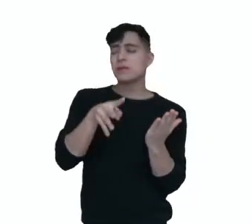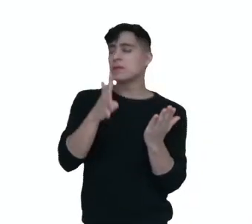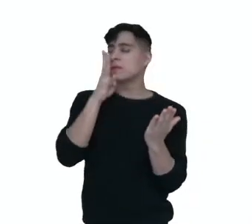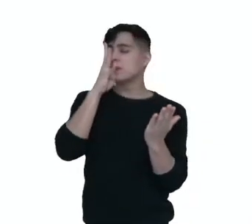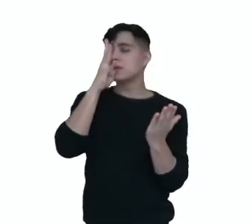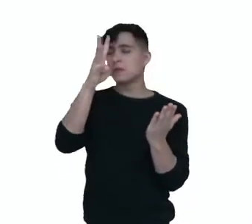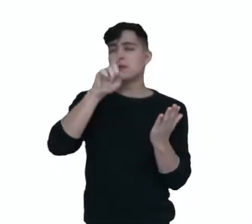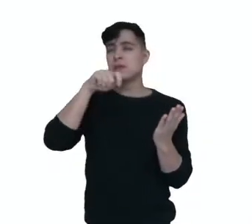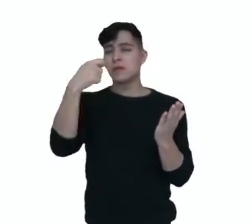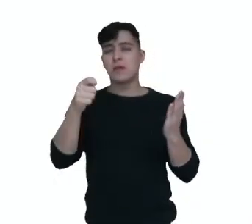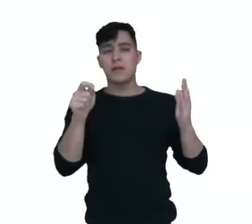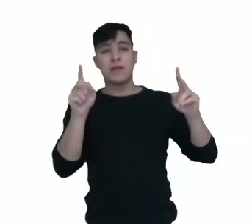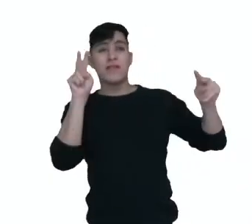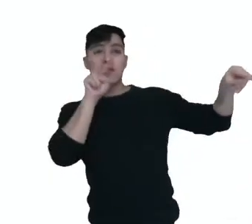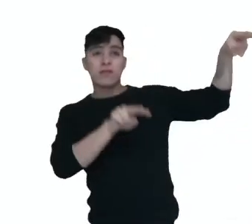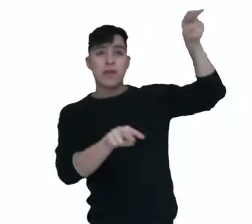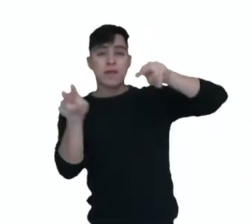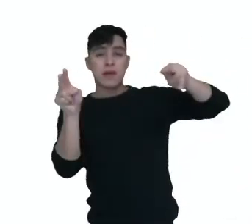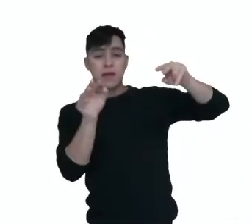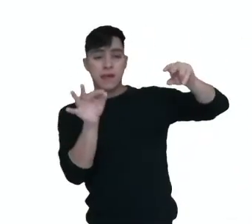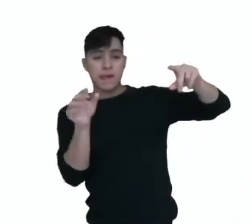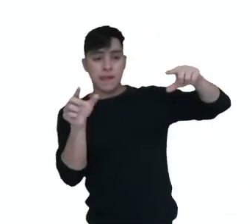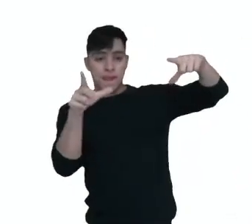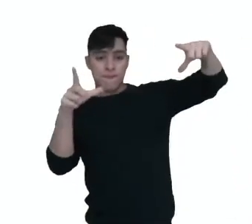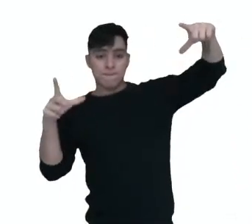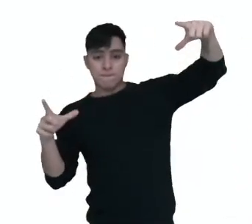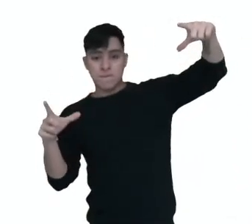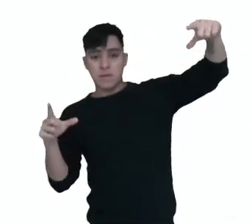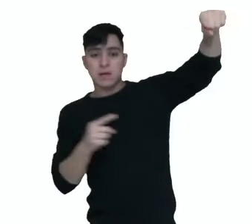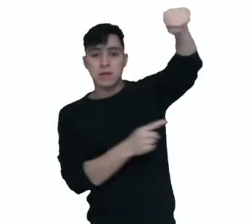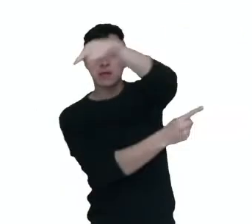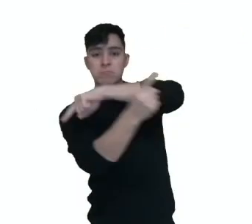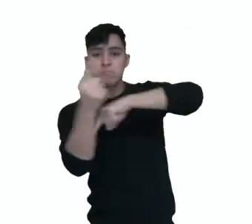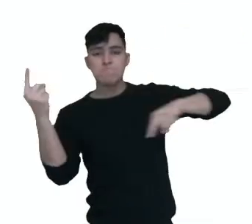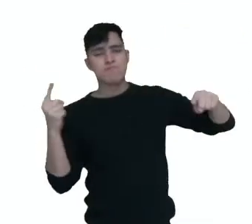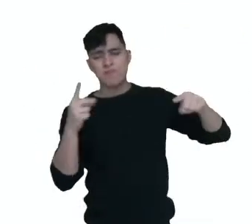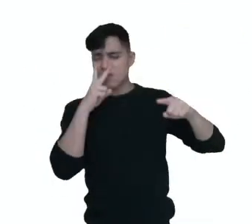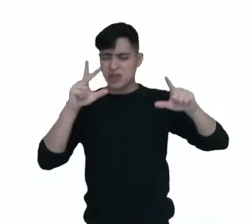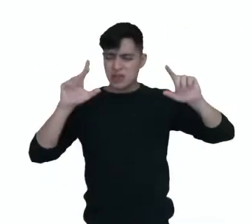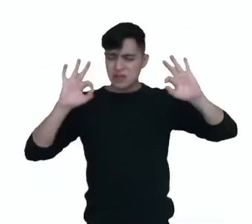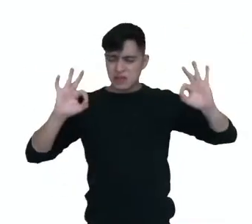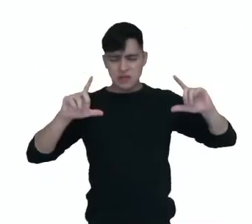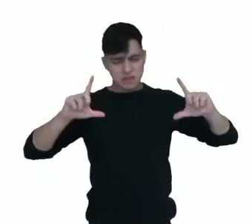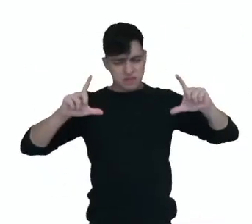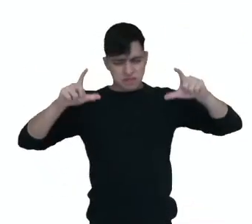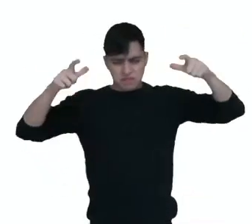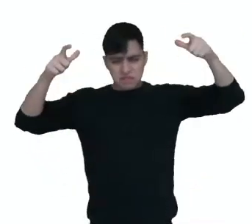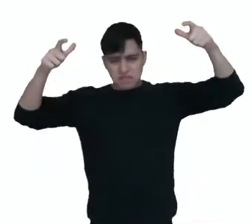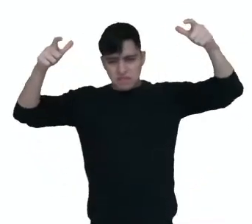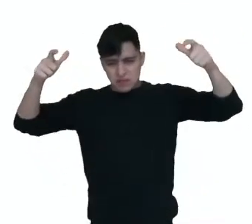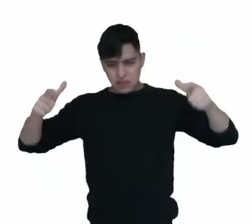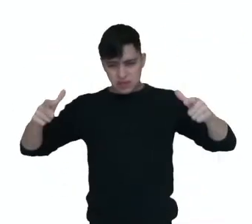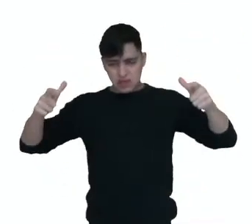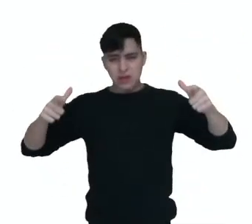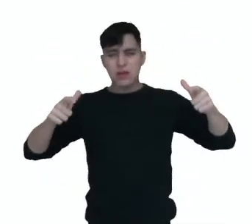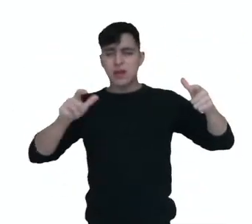da órbita da Terra. Visualmente, você diria que a órbita é circular, porque a excentricidade é de